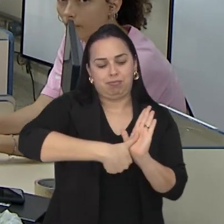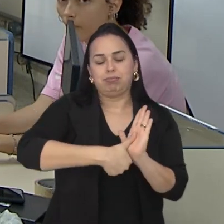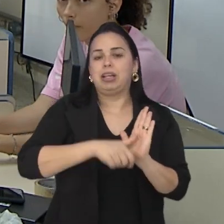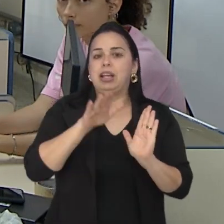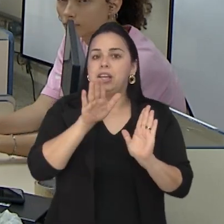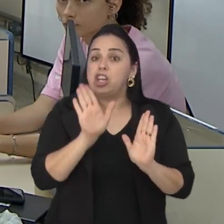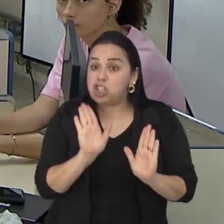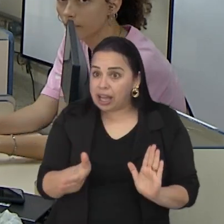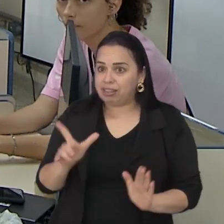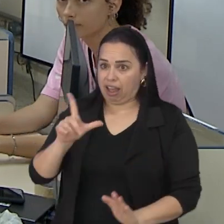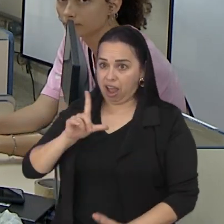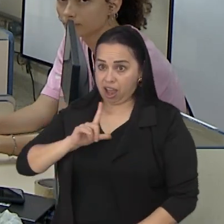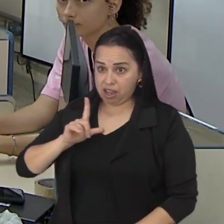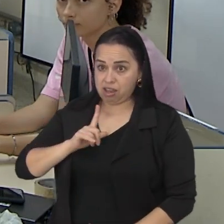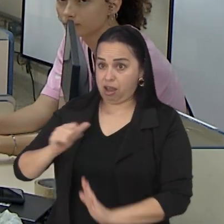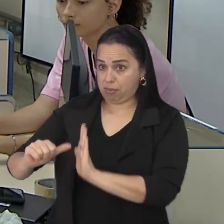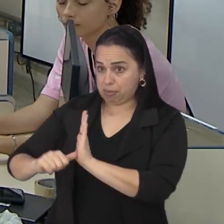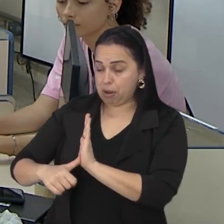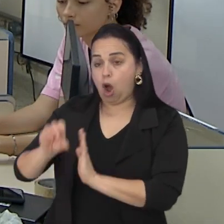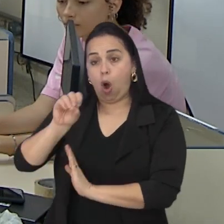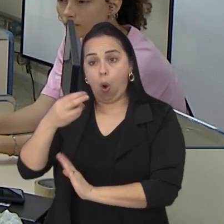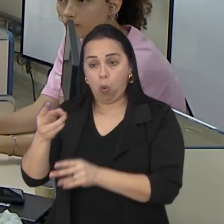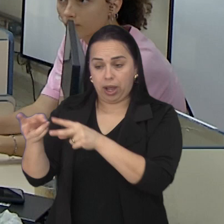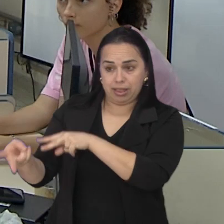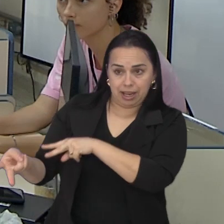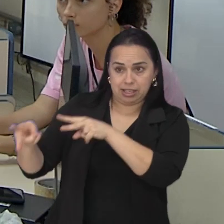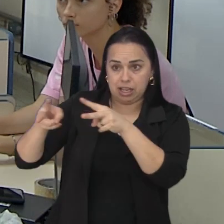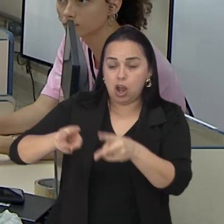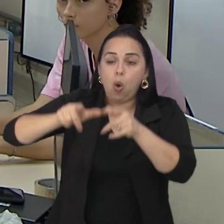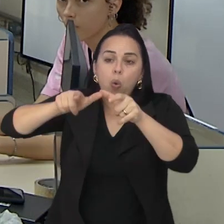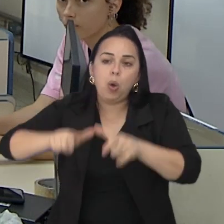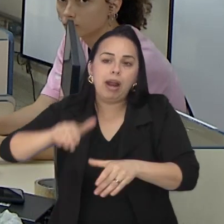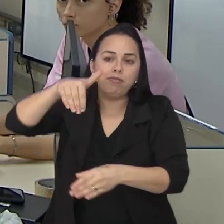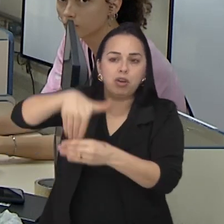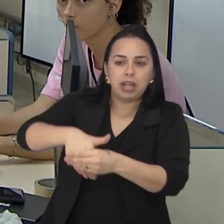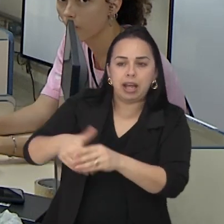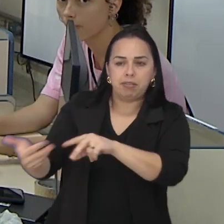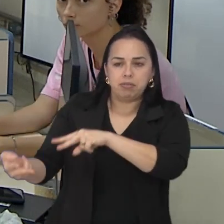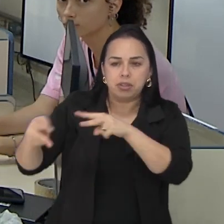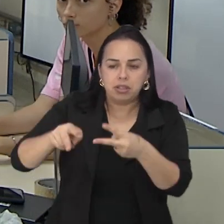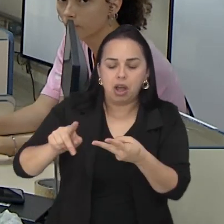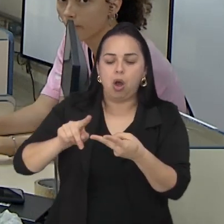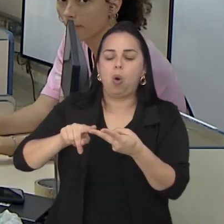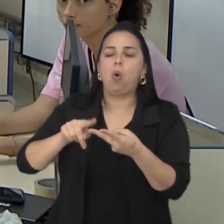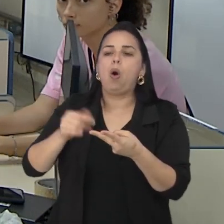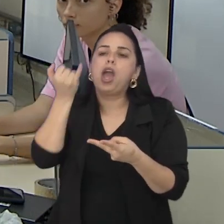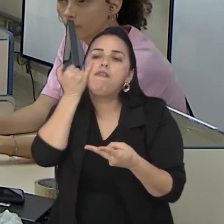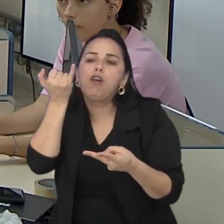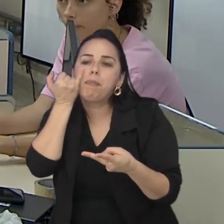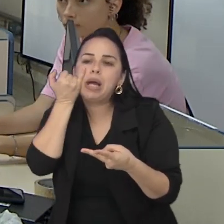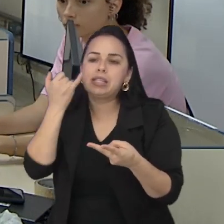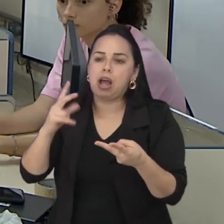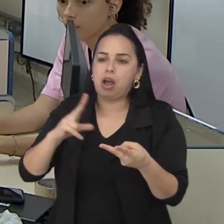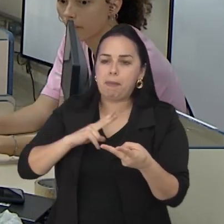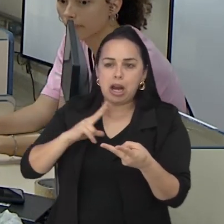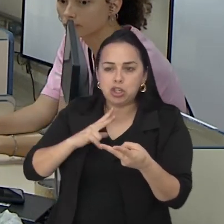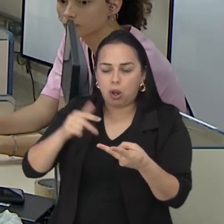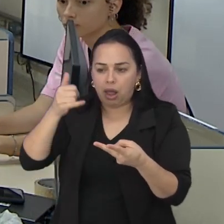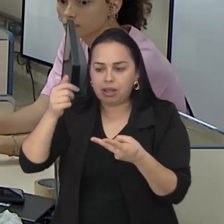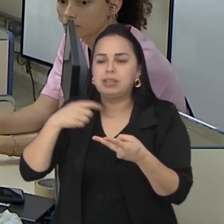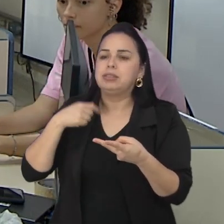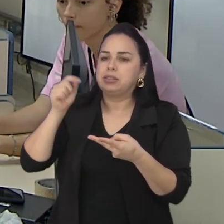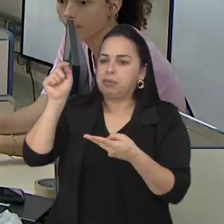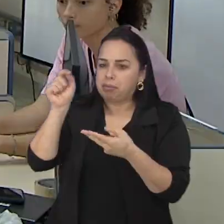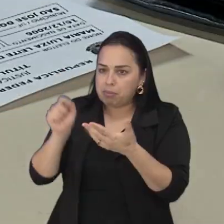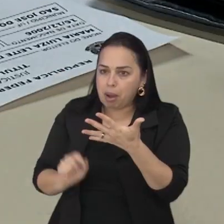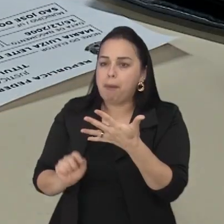tem o título e já tem a biometria, quer fazer transferência de local de votação, quer fazer uma revisão dos seus dados, ainda é possível fazer